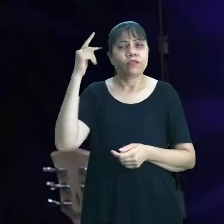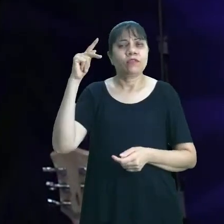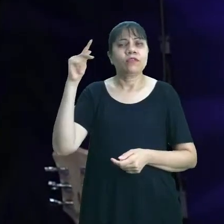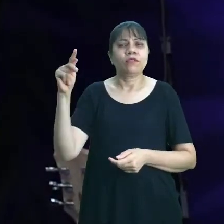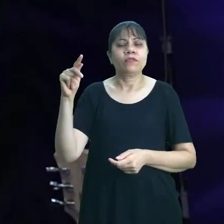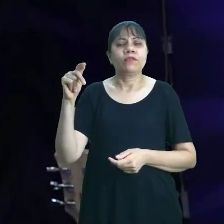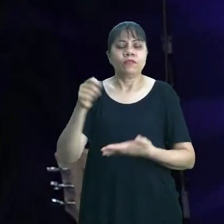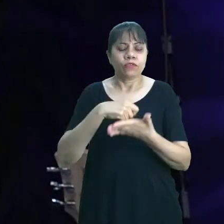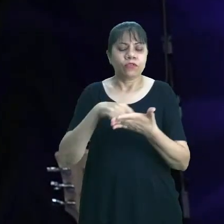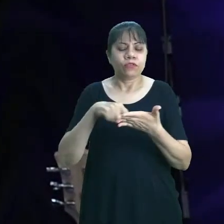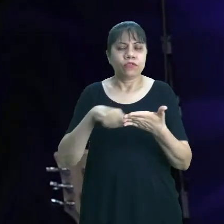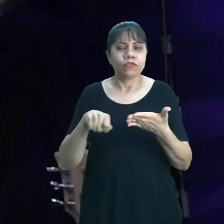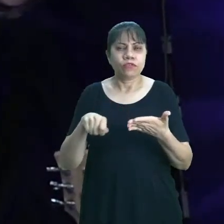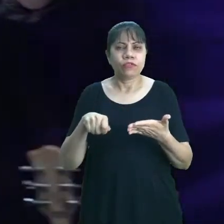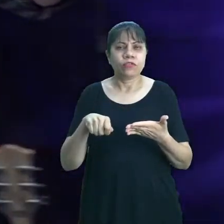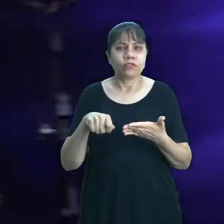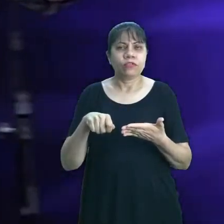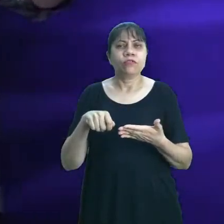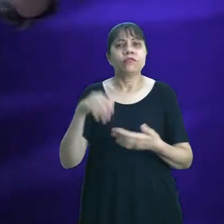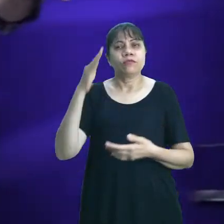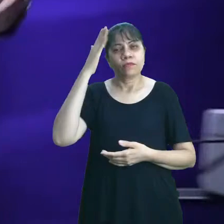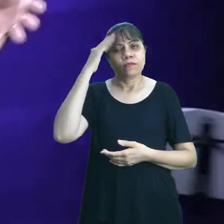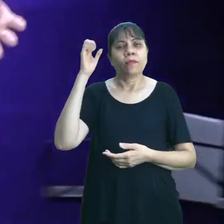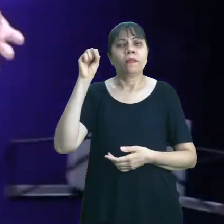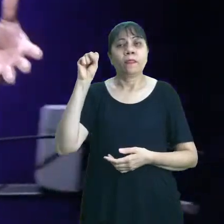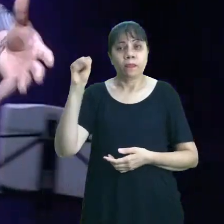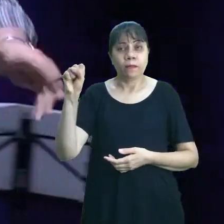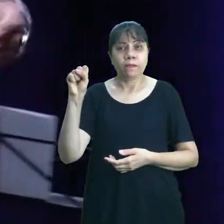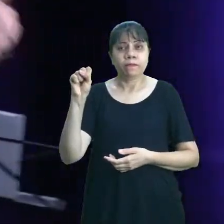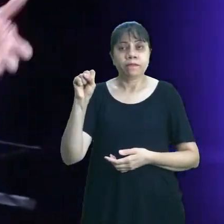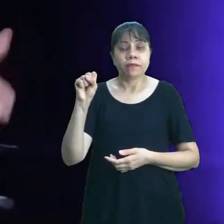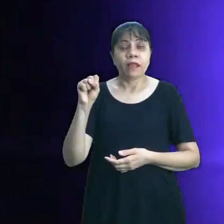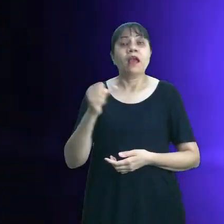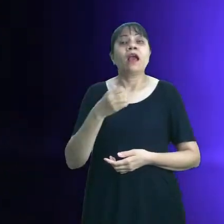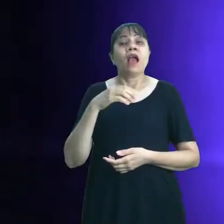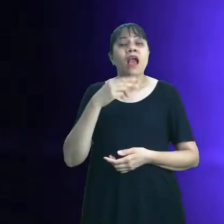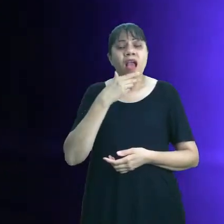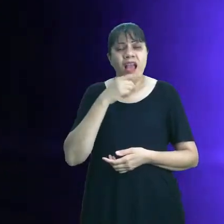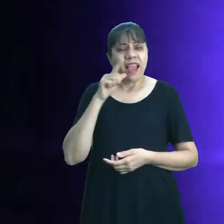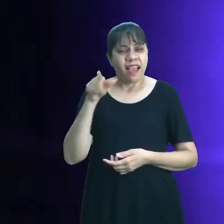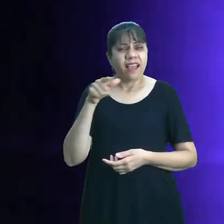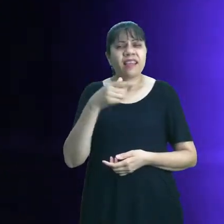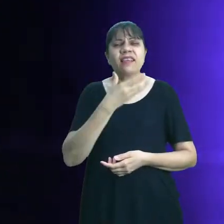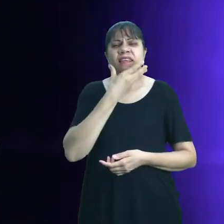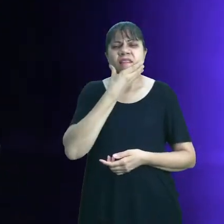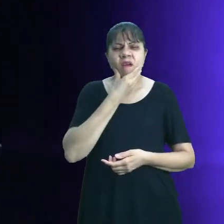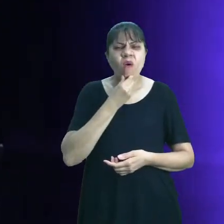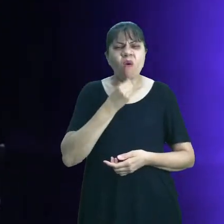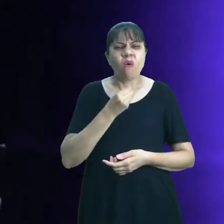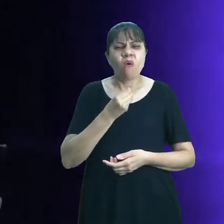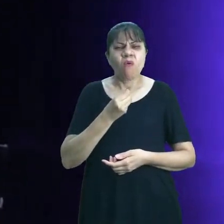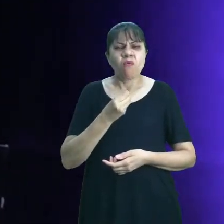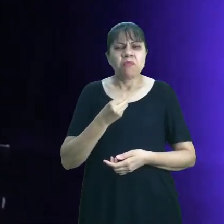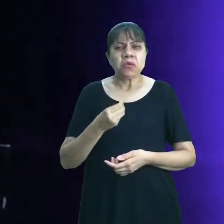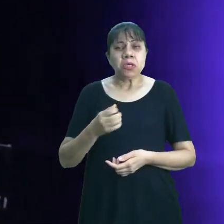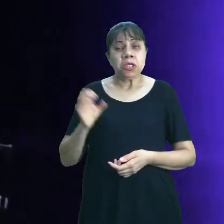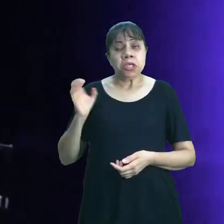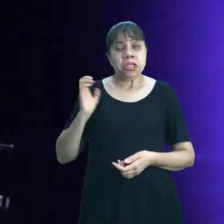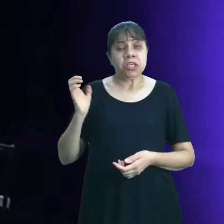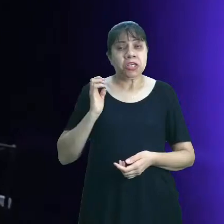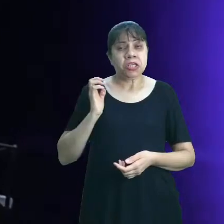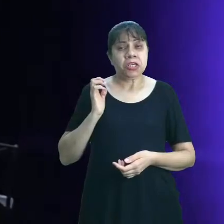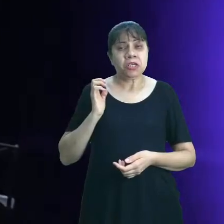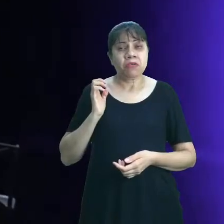Salomão. Salomão era um homem que não apenas teve muita riqueza, também ele tinha